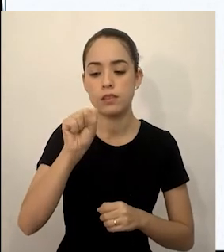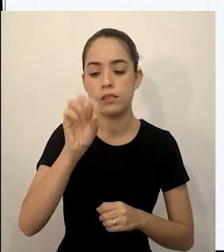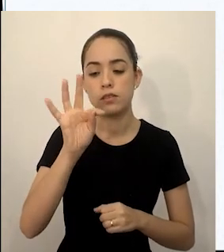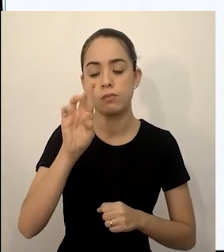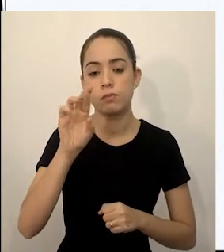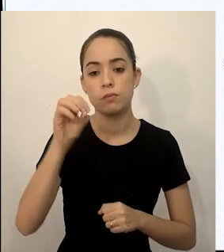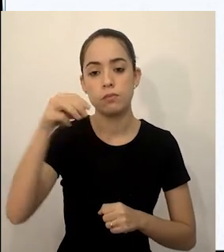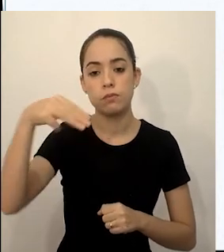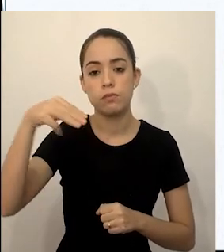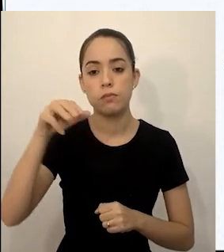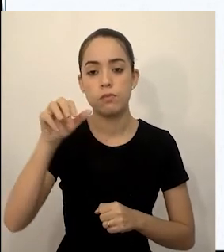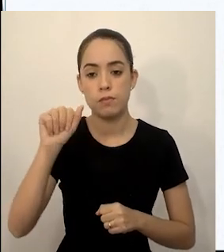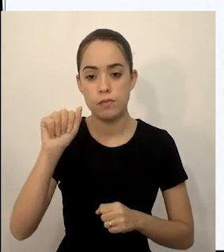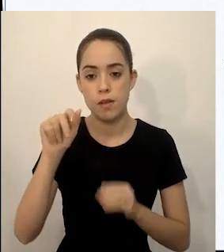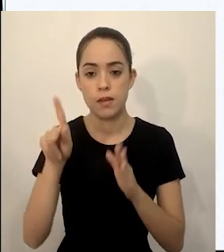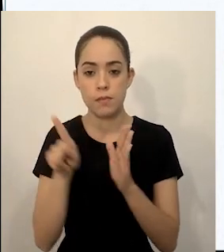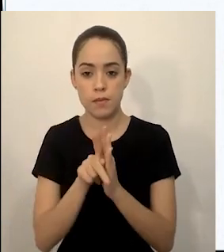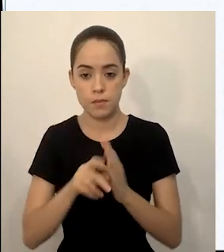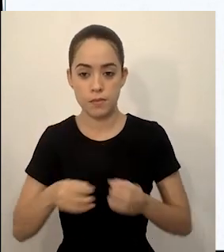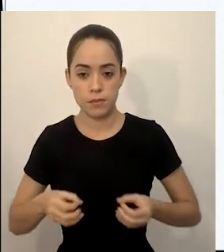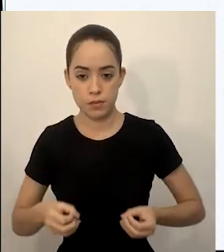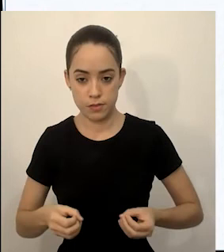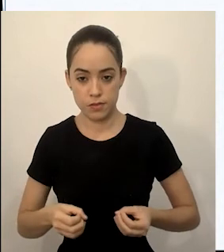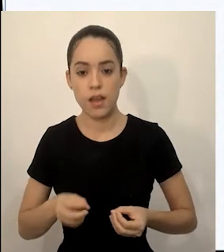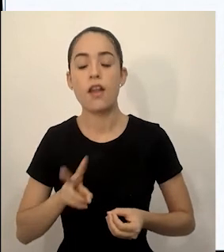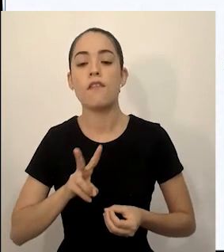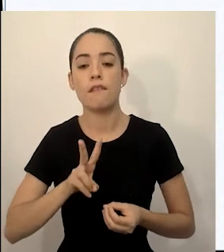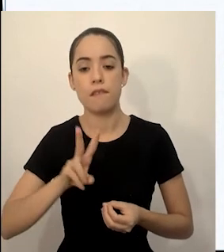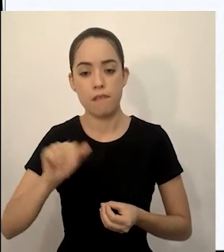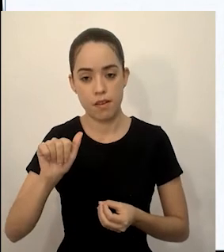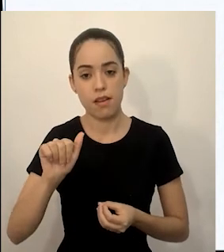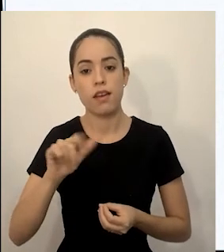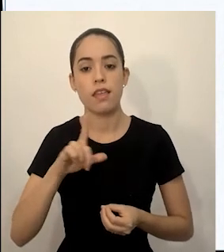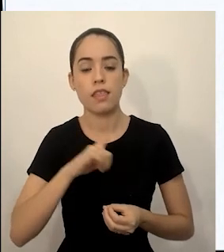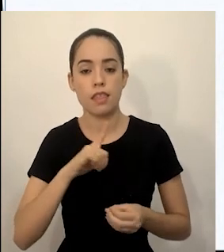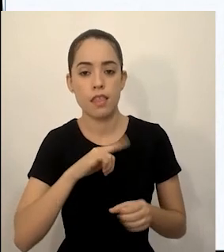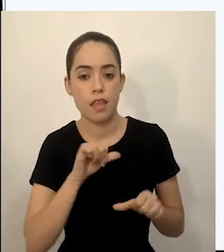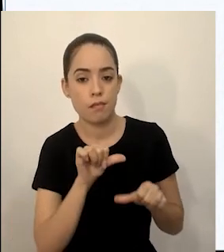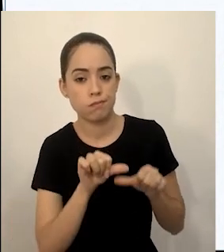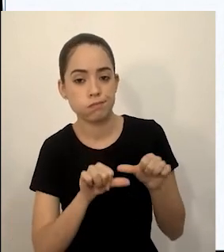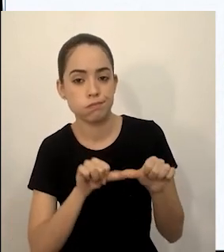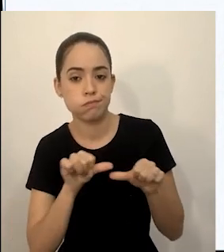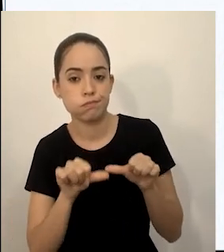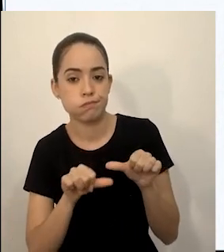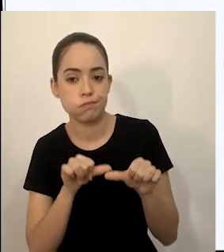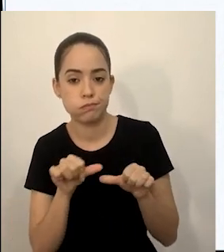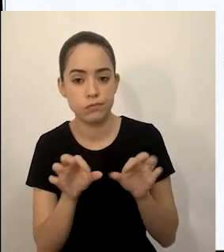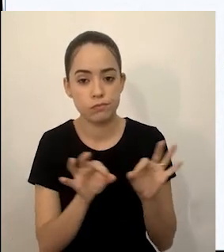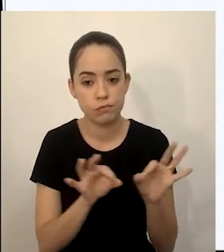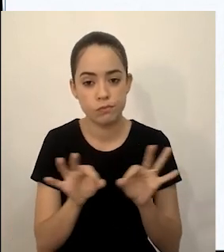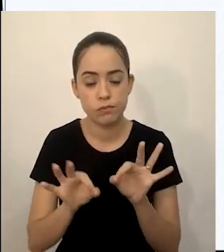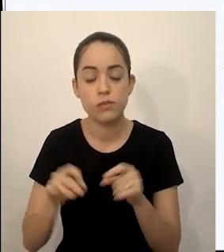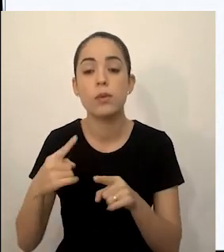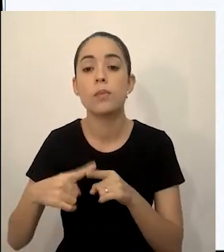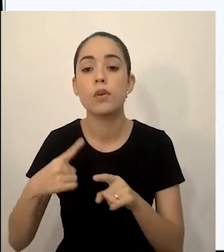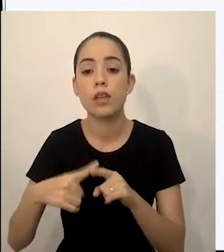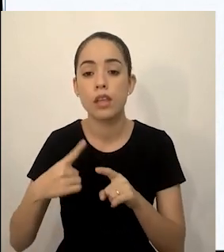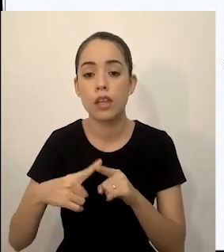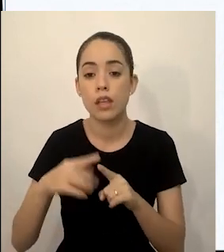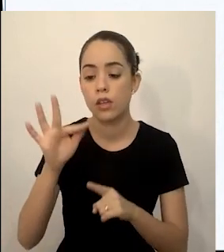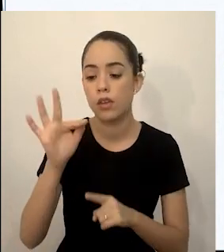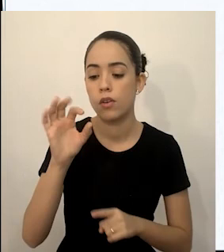estroma ovárico, sofrerá rearranjo devido ao crescimento